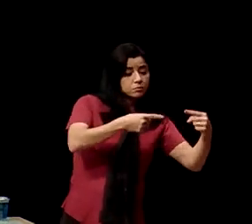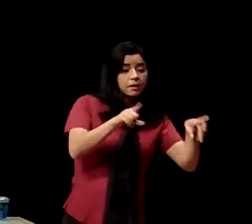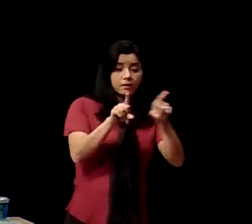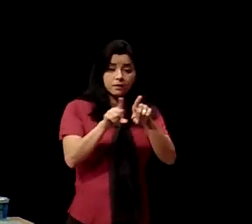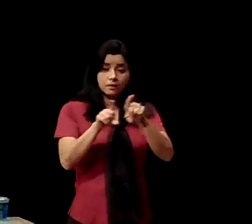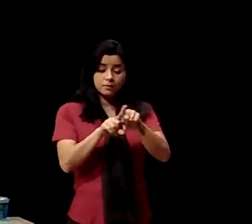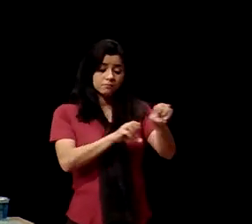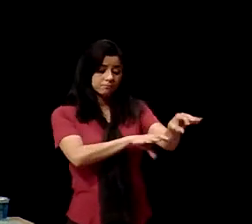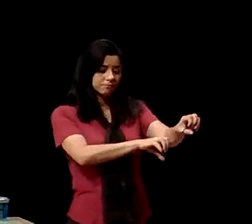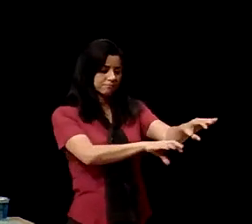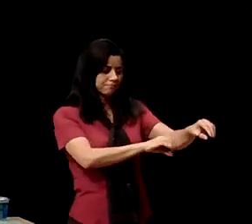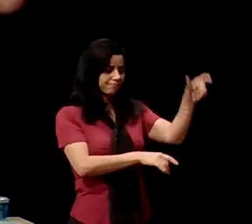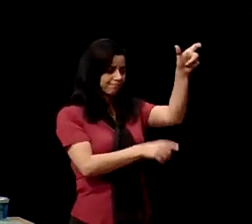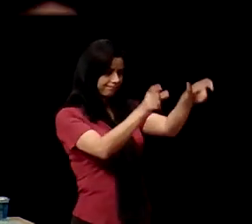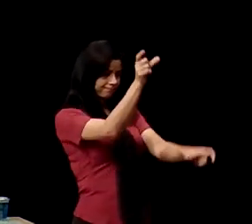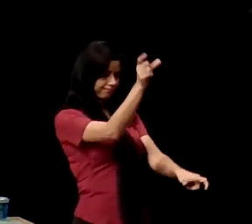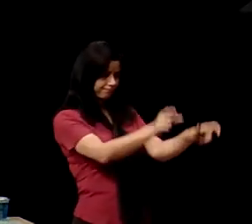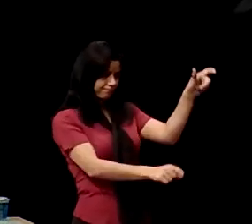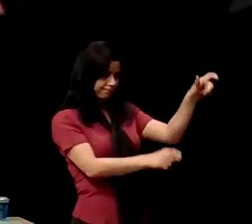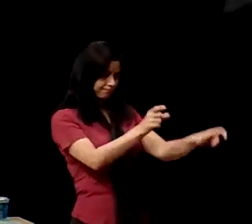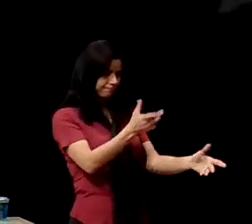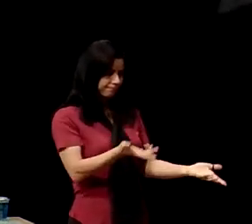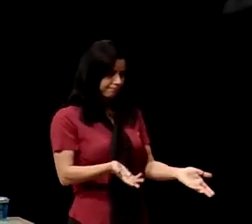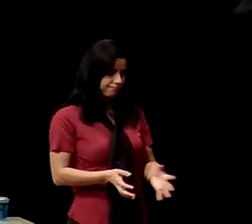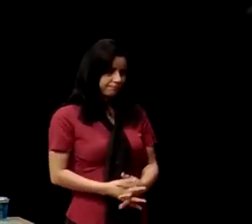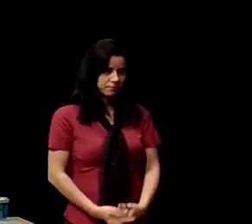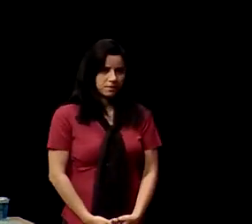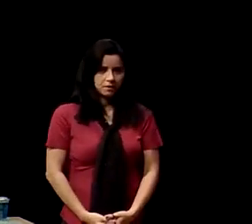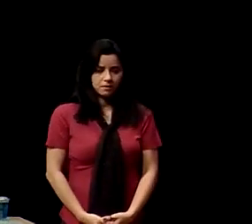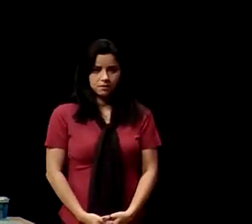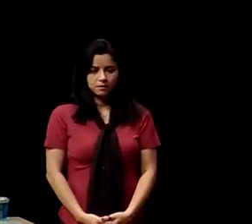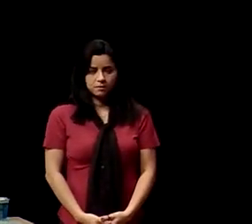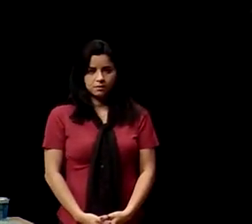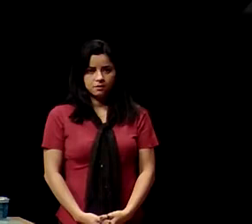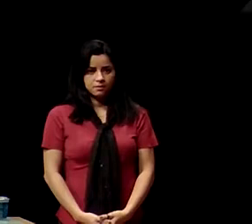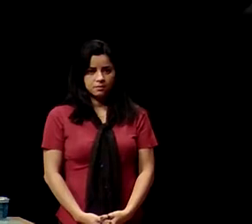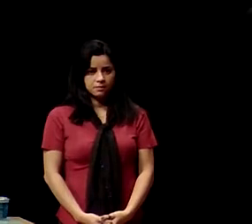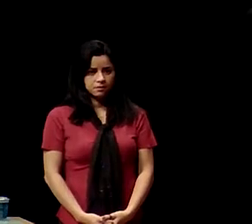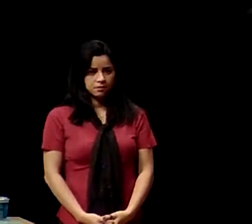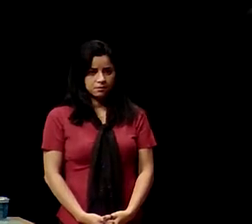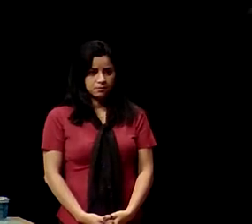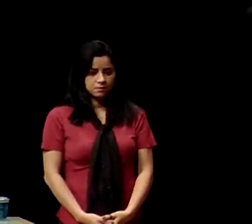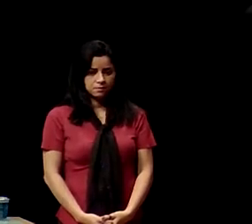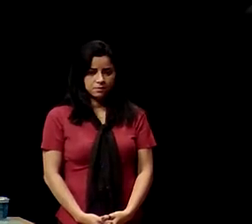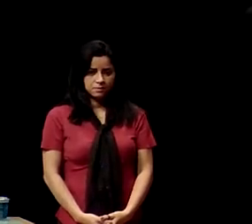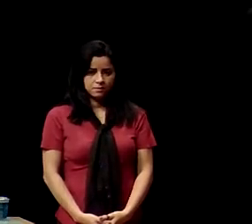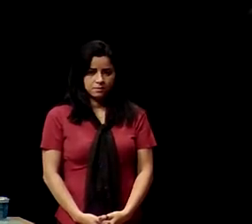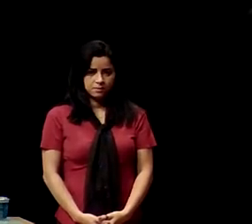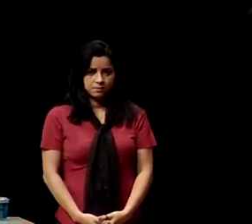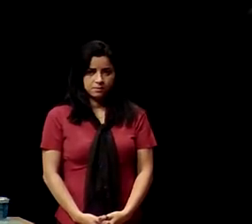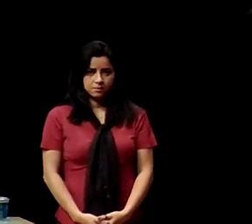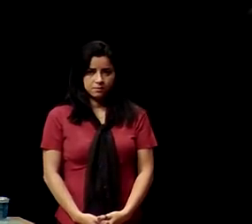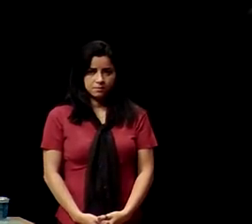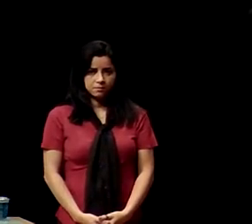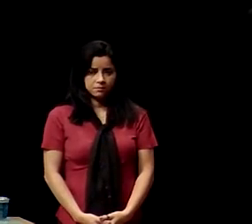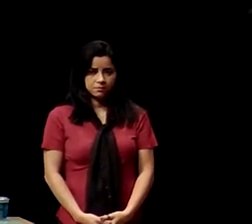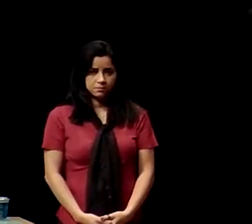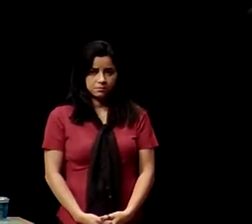educação do indivíduo. And in addition, pedagogy for